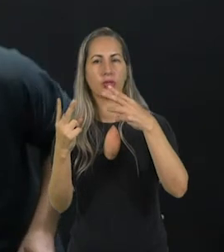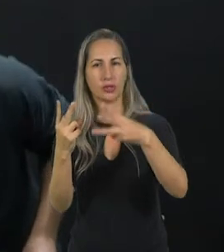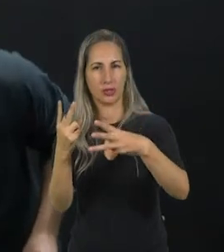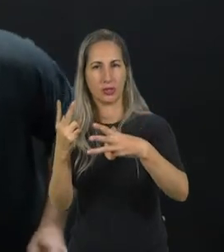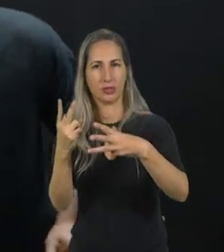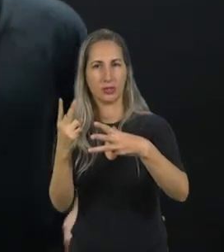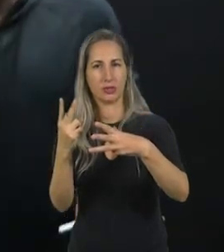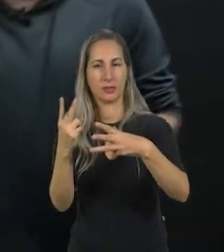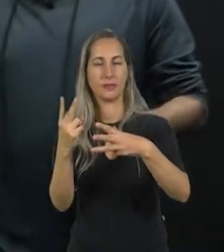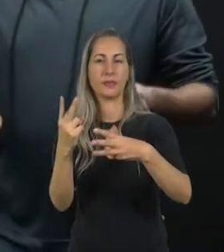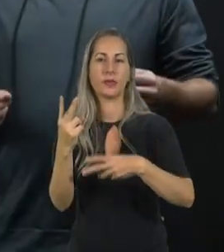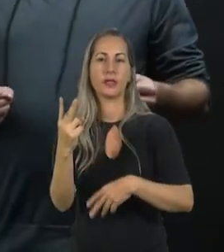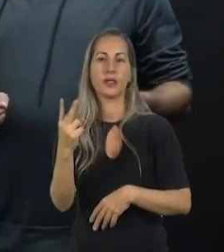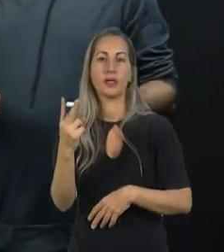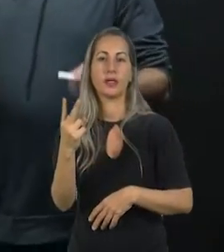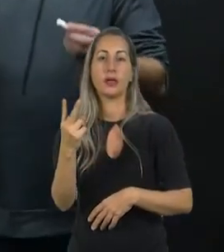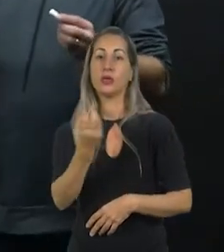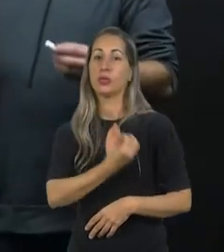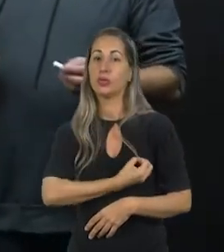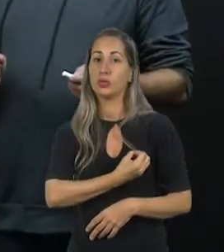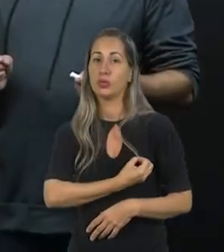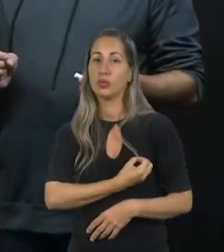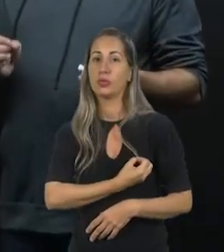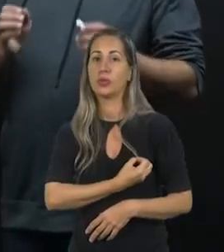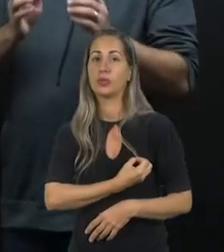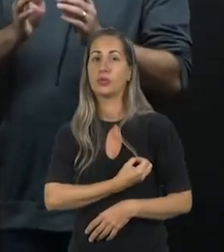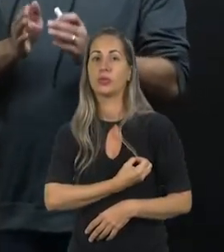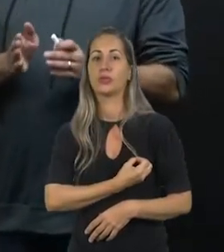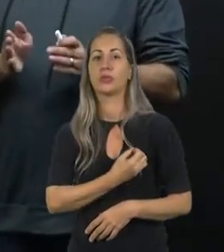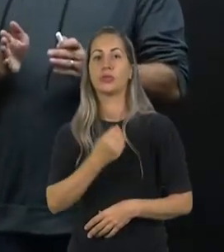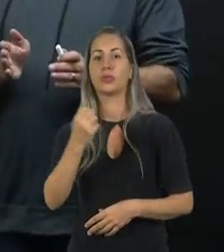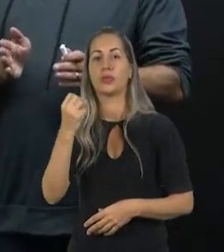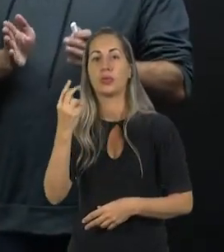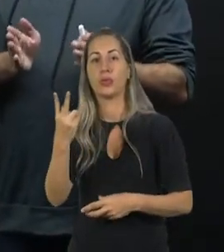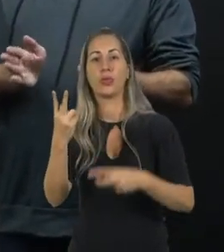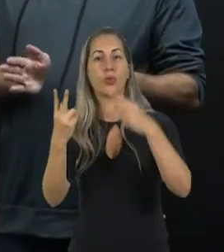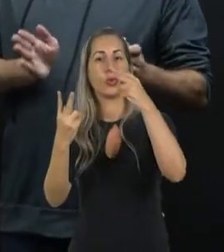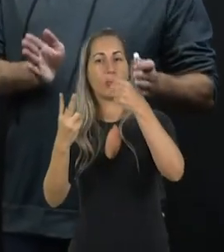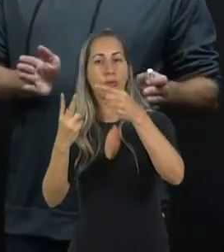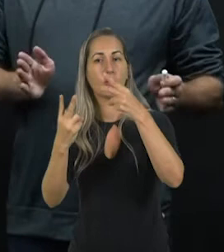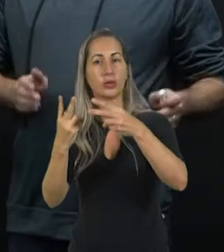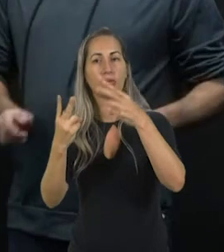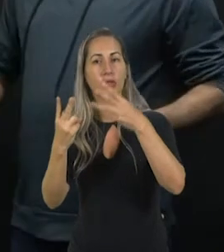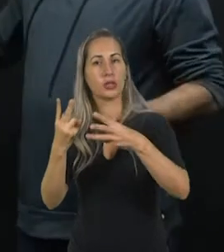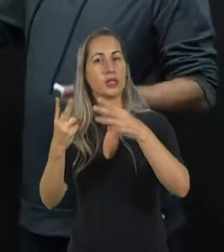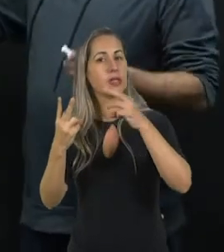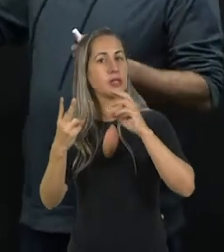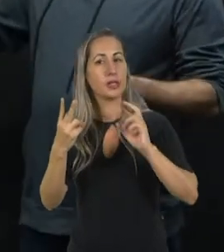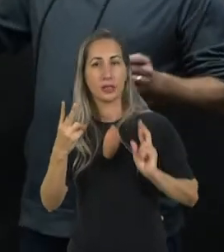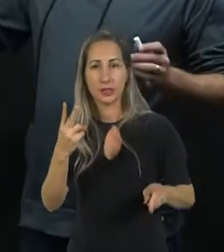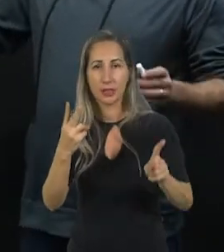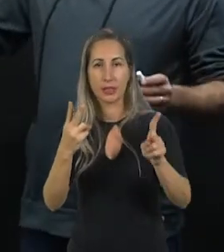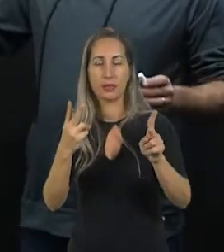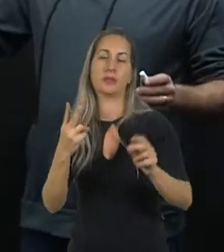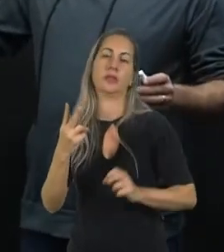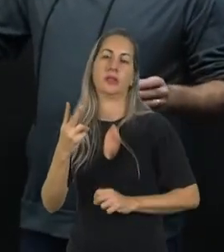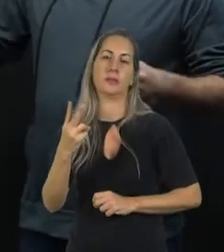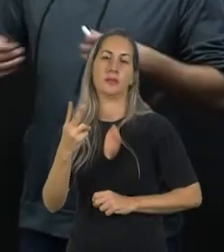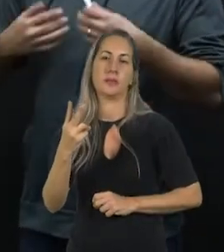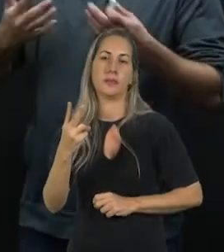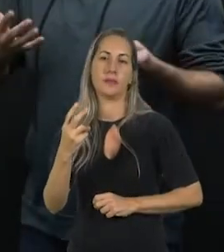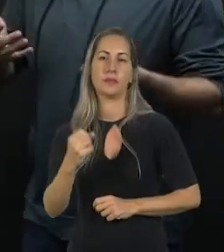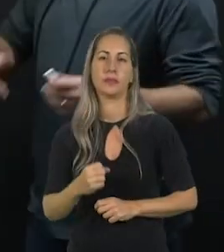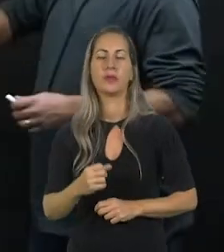Logo, então, essa quantidade de repetição, ela vai sempre ser o expoente desse número